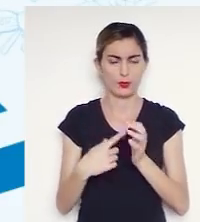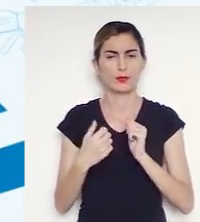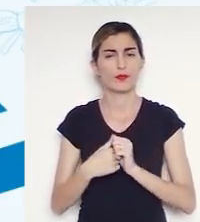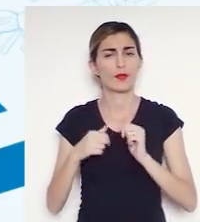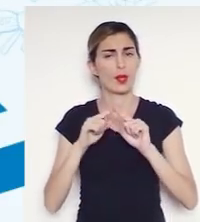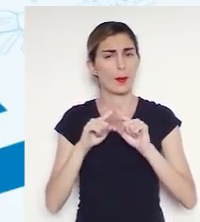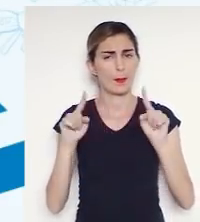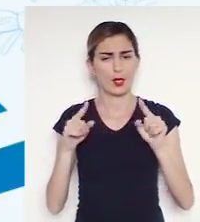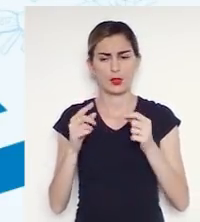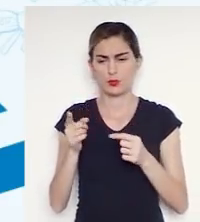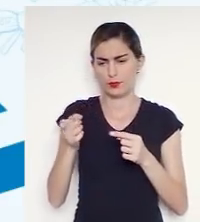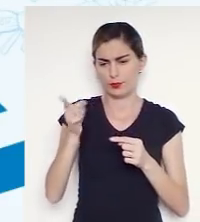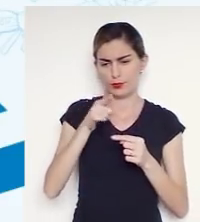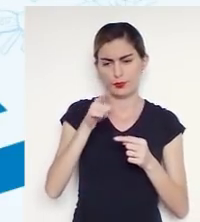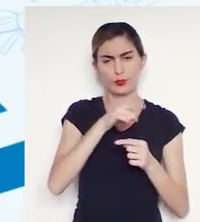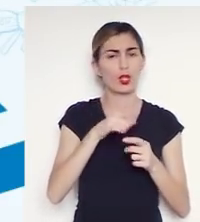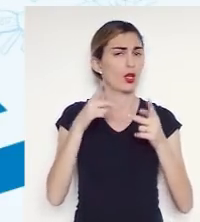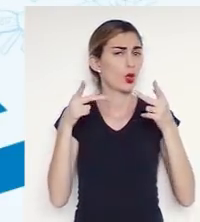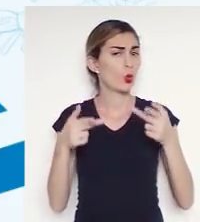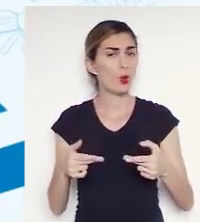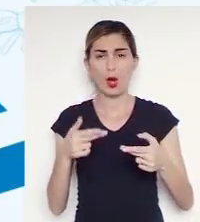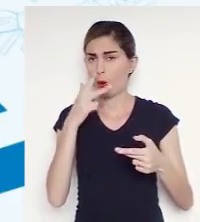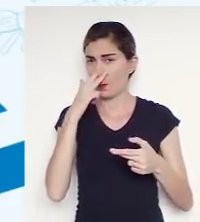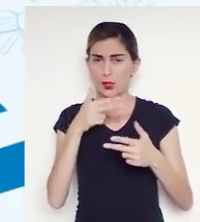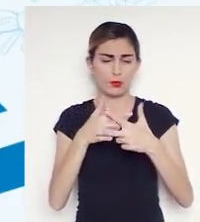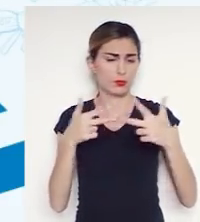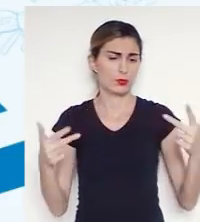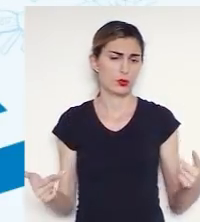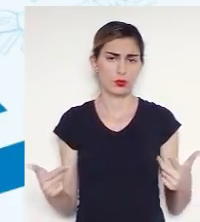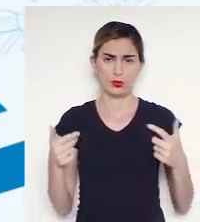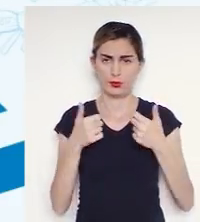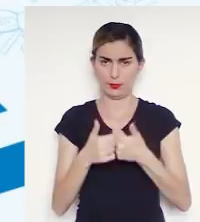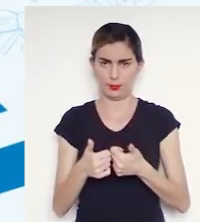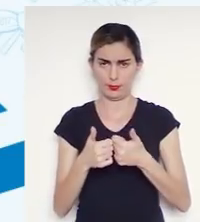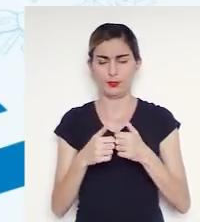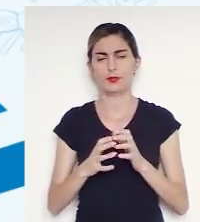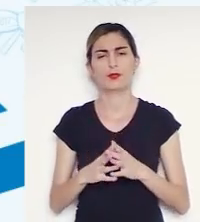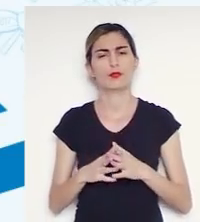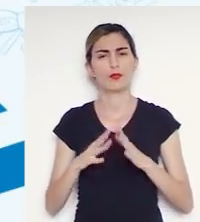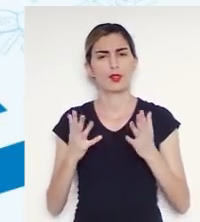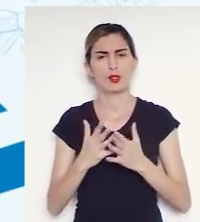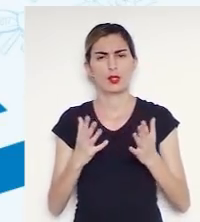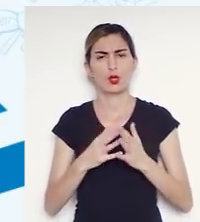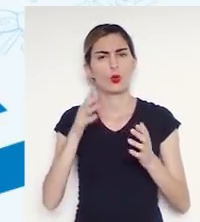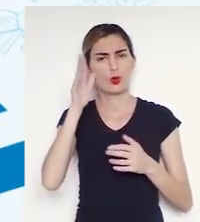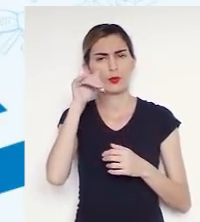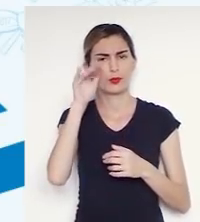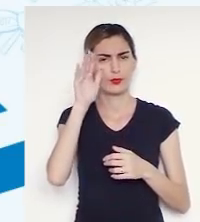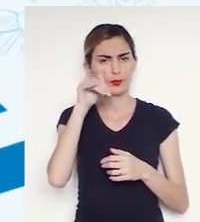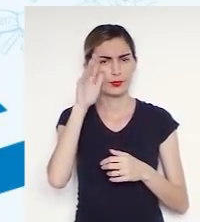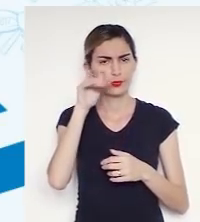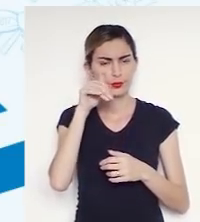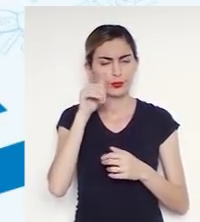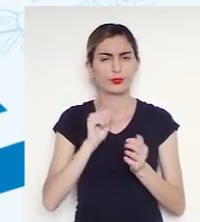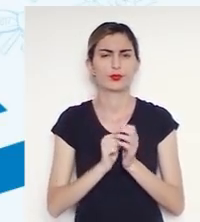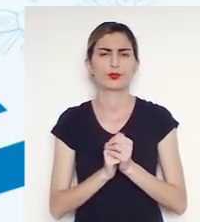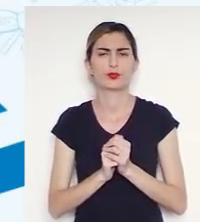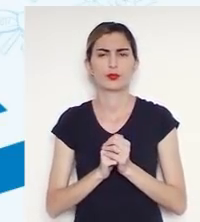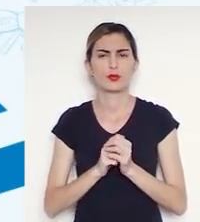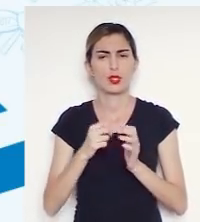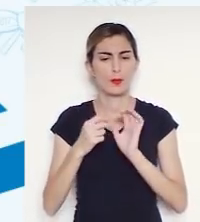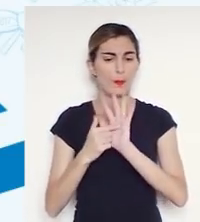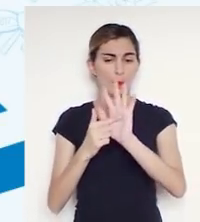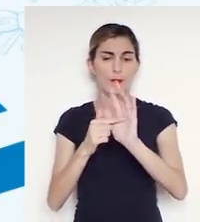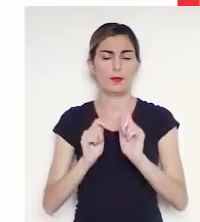Combinado? Mas a maneira de mexer é igual, pessoal, tá bom? Beleza? Agora uma curiosidade,